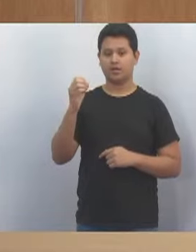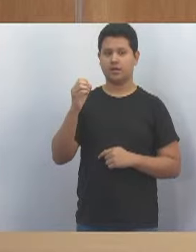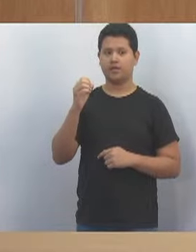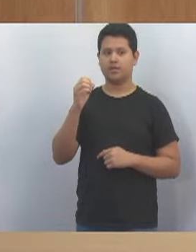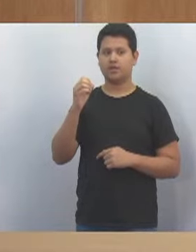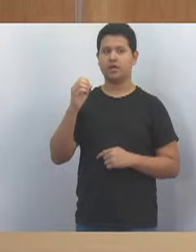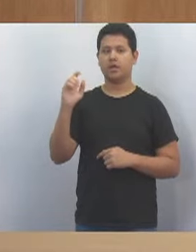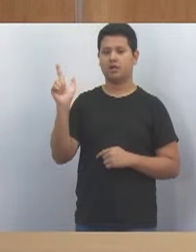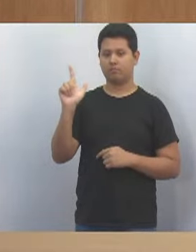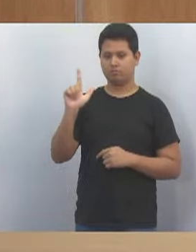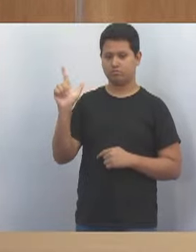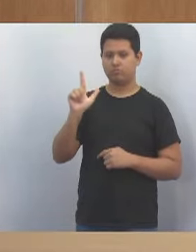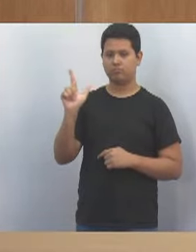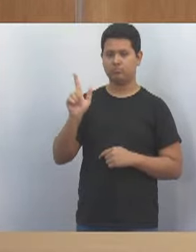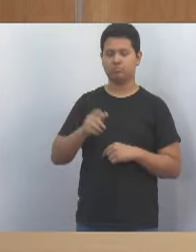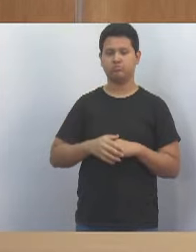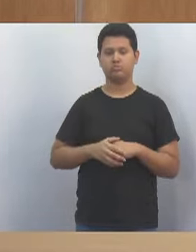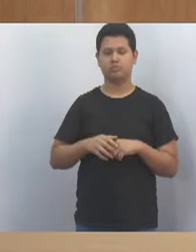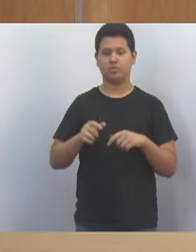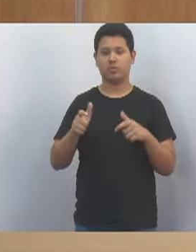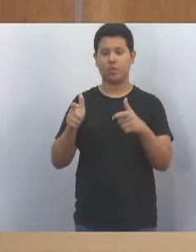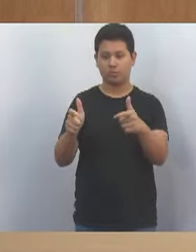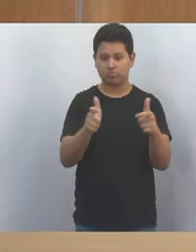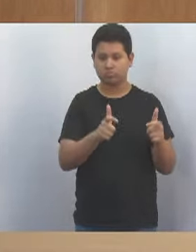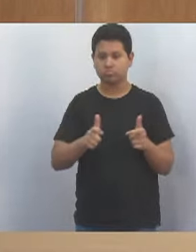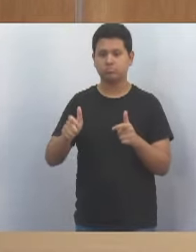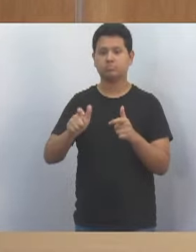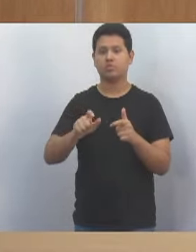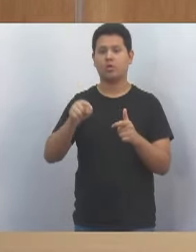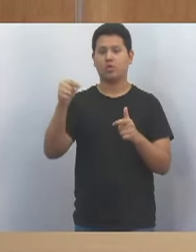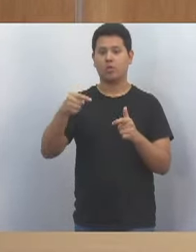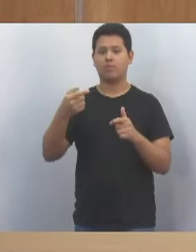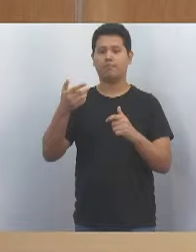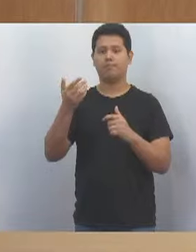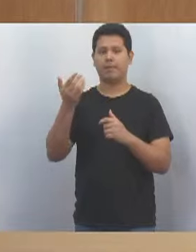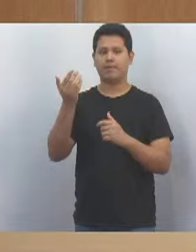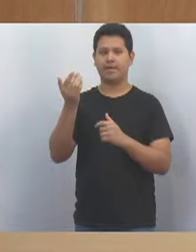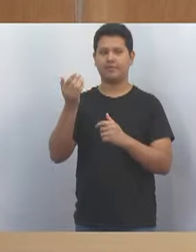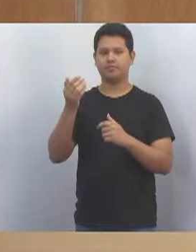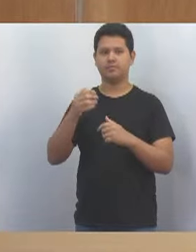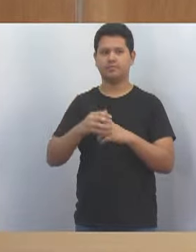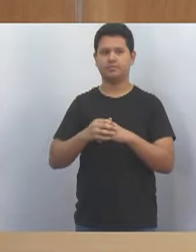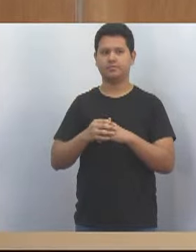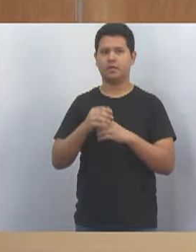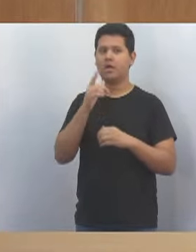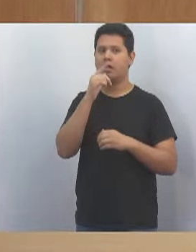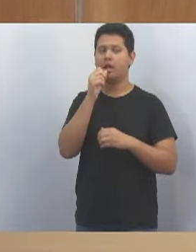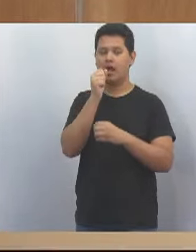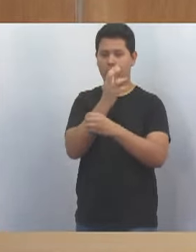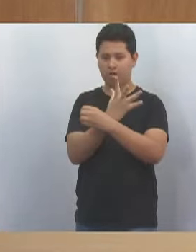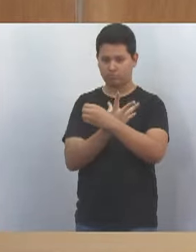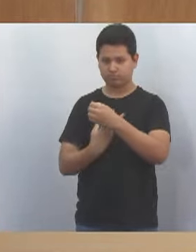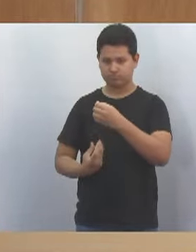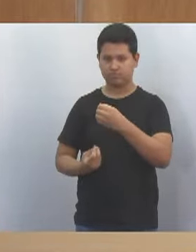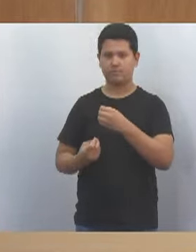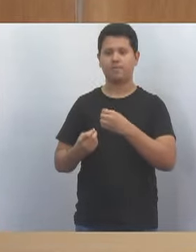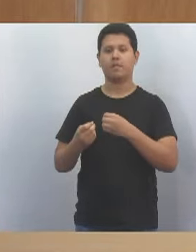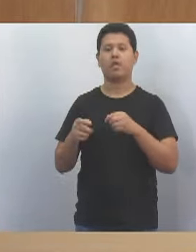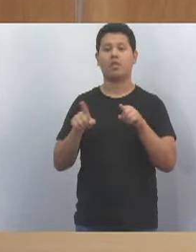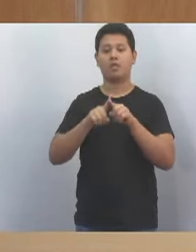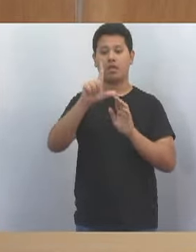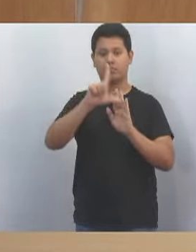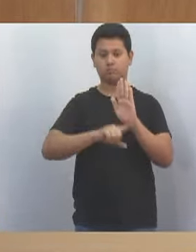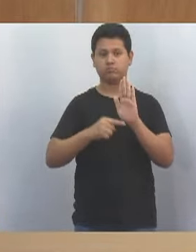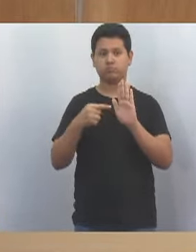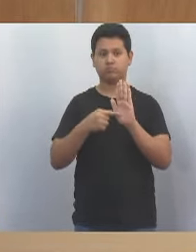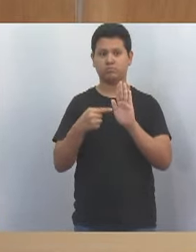metro quadrado com relação à área permeável reduzida. Artigo 2º. Essa lei entra em